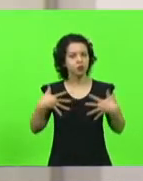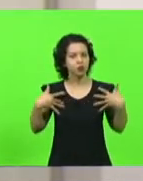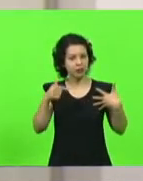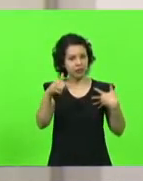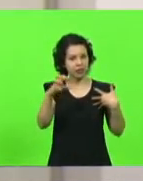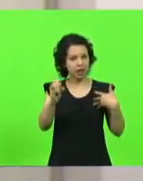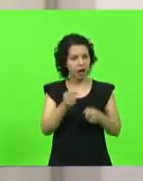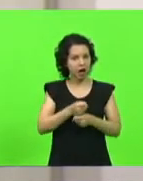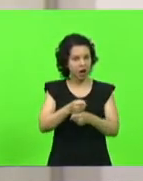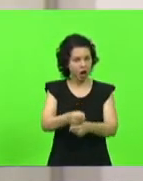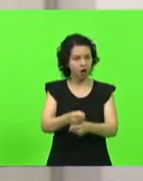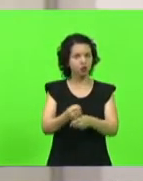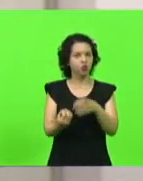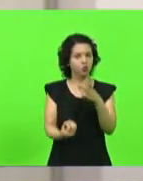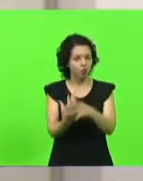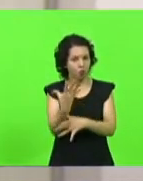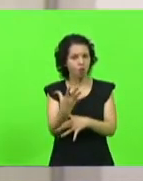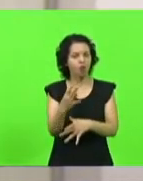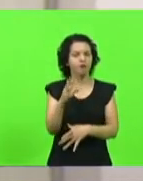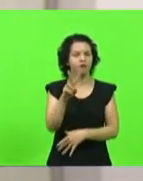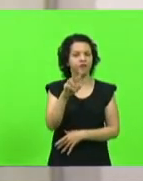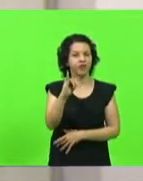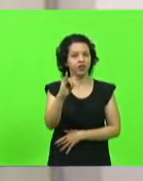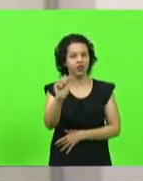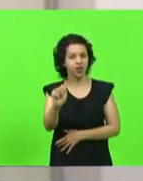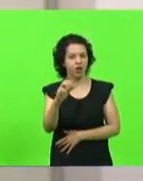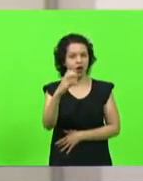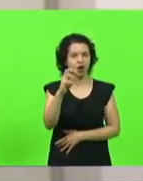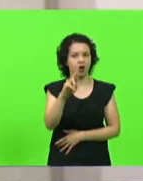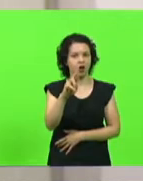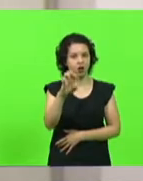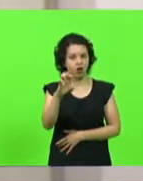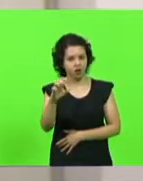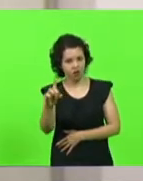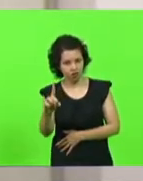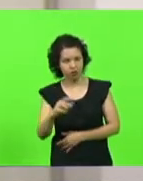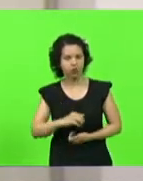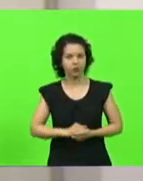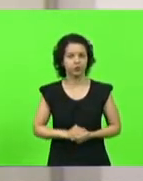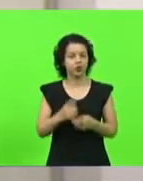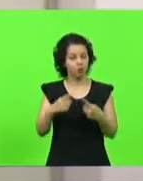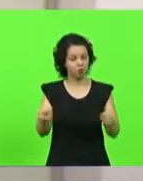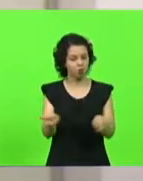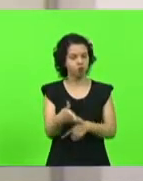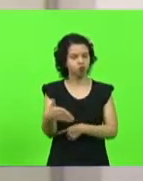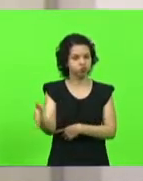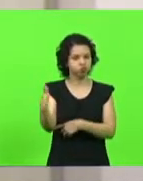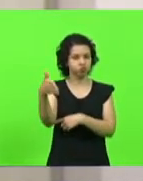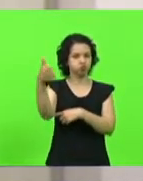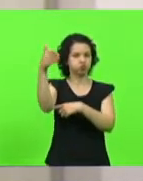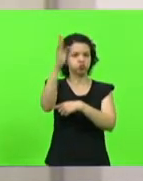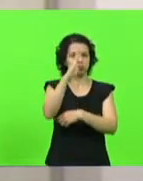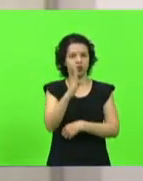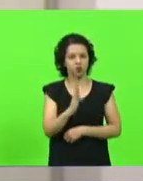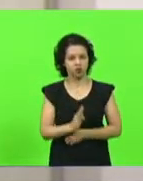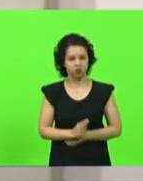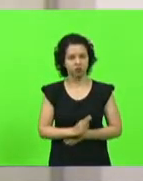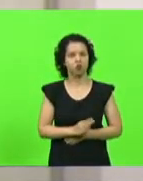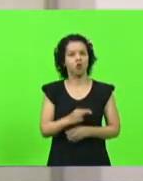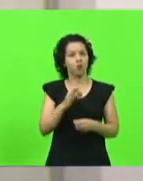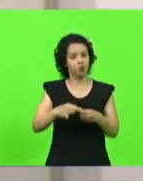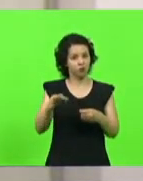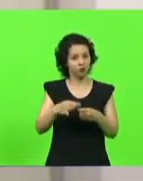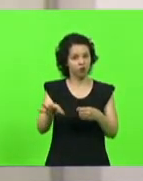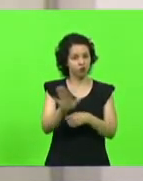ViaCred, cooperativa de crédito. Ato contínuo, houve execução do hino nacional e, na sequência, a apresentação do vídeo